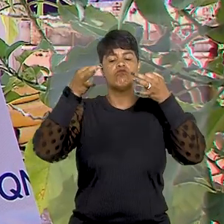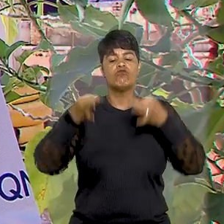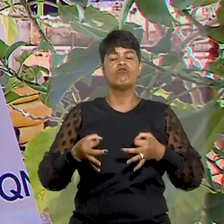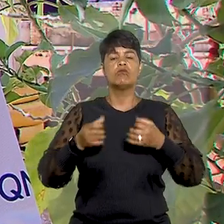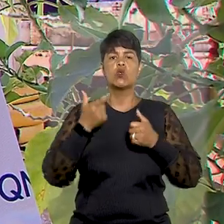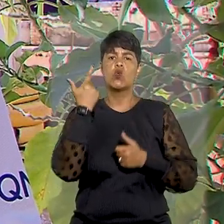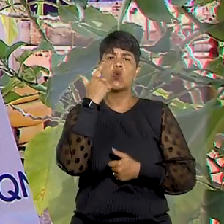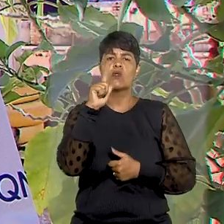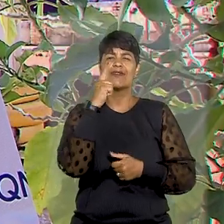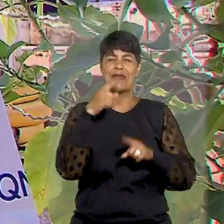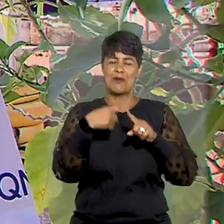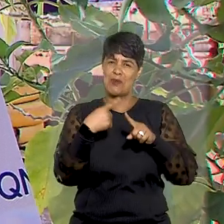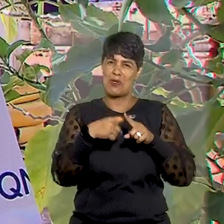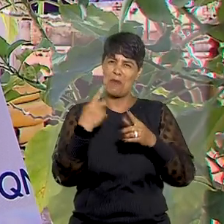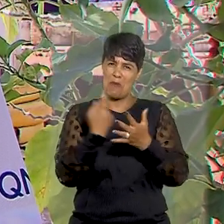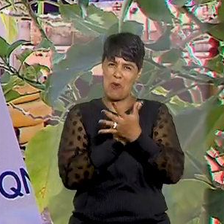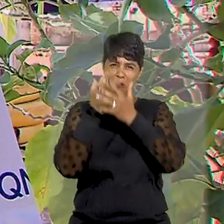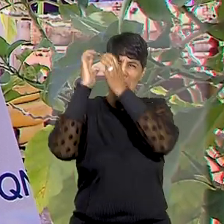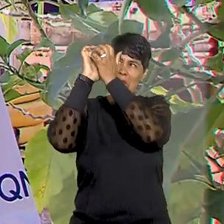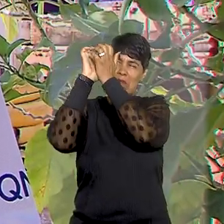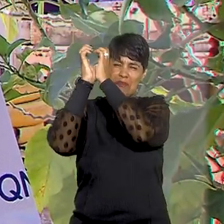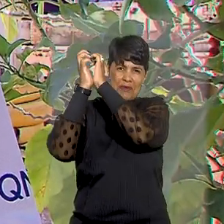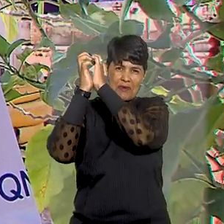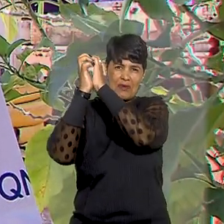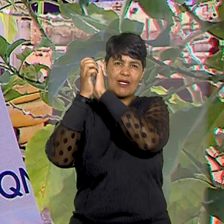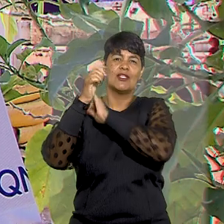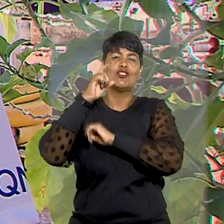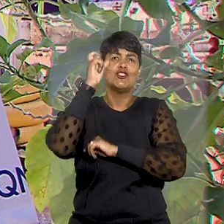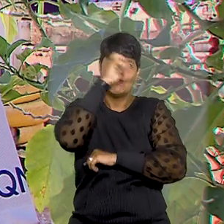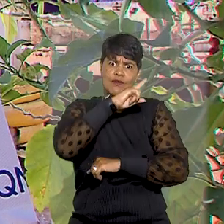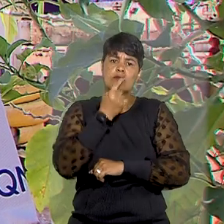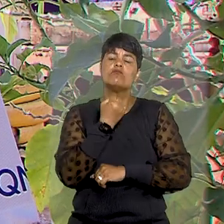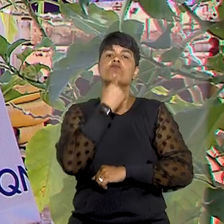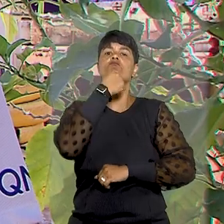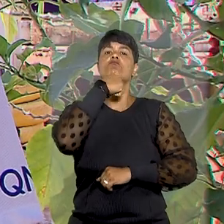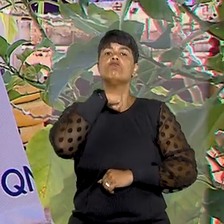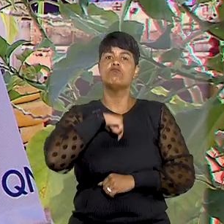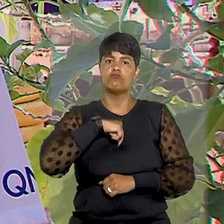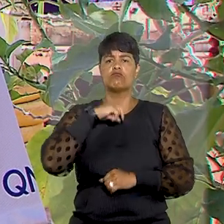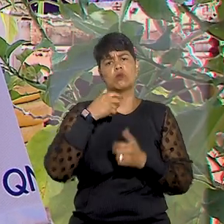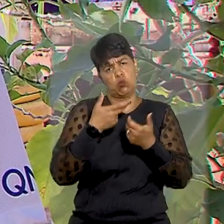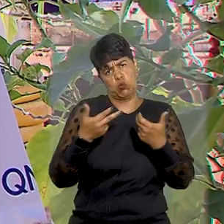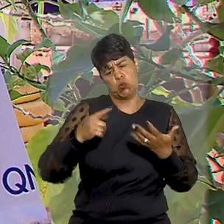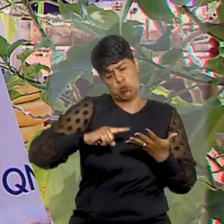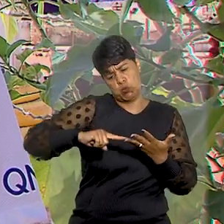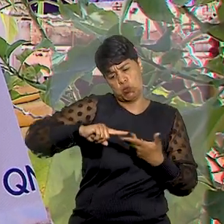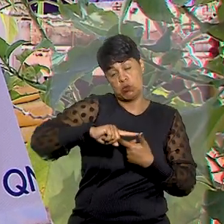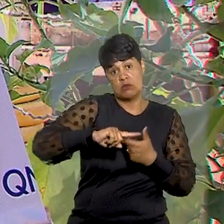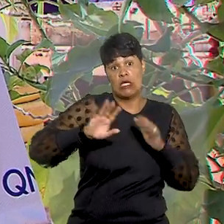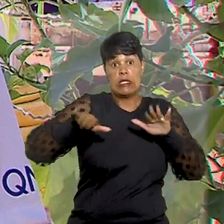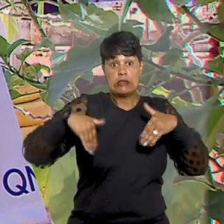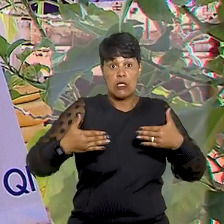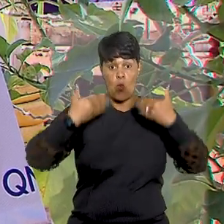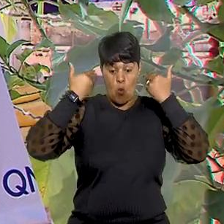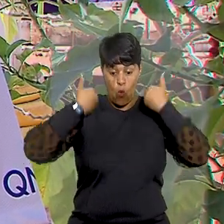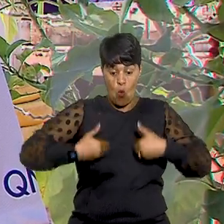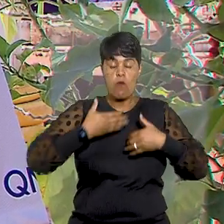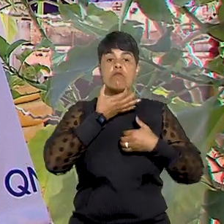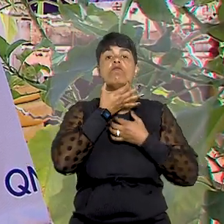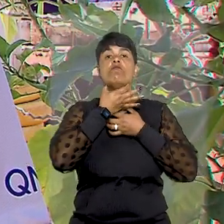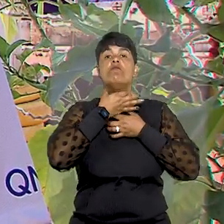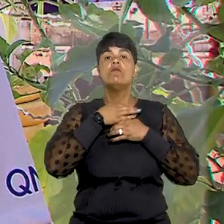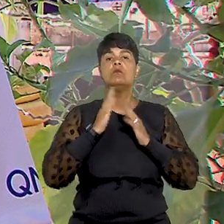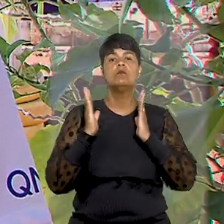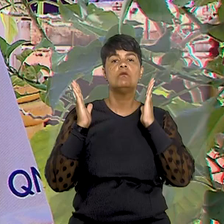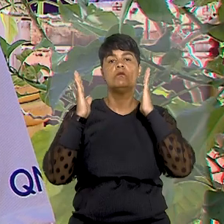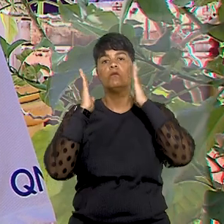a questão da paralisia que ele tem ele não consegue nem a parte da de engolir a própria saliva Então esse equilíbrio da do pescoço ele deu